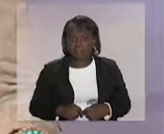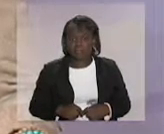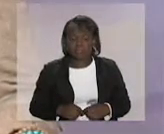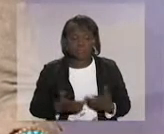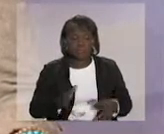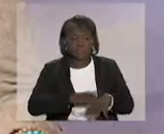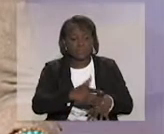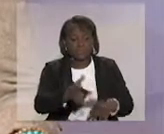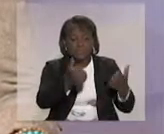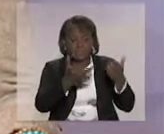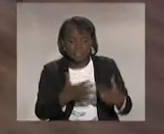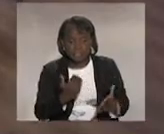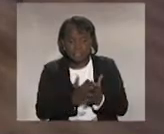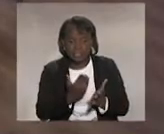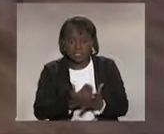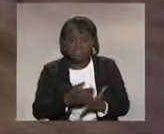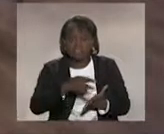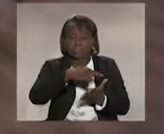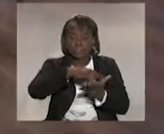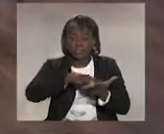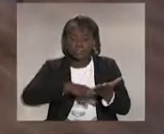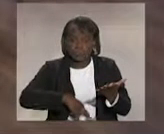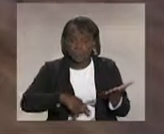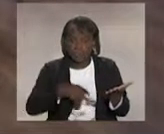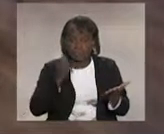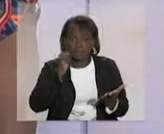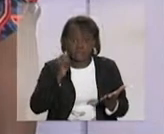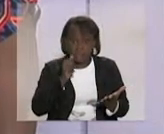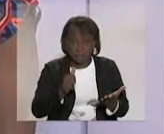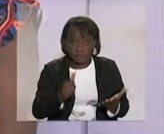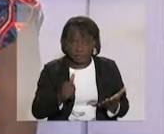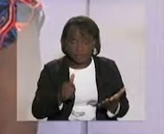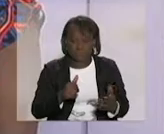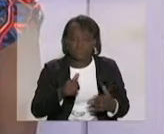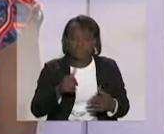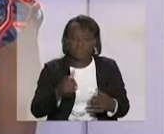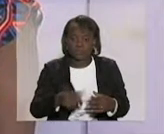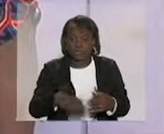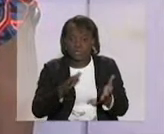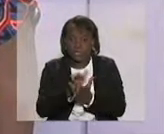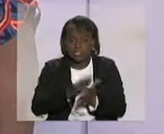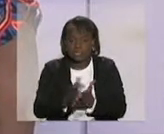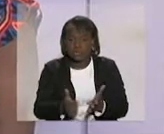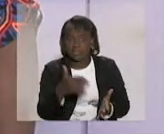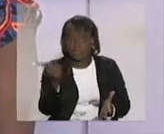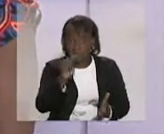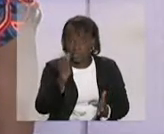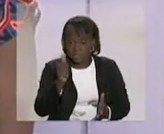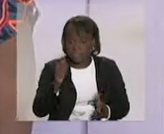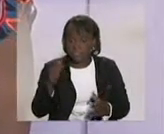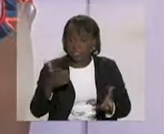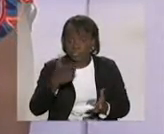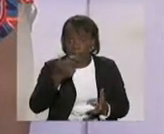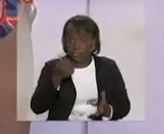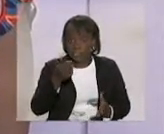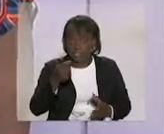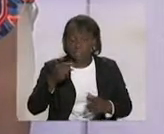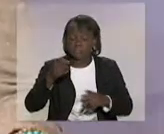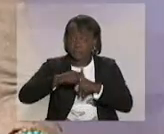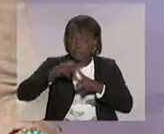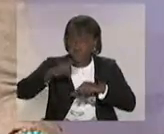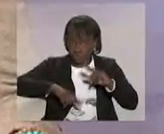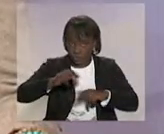isso. Eu queria que você comentasse também um pouquinho do Dossiê Mulher, né? Ele foi lançado, a 11ª edição, esse ano foi em junho, não é isso?